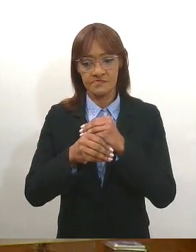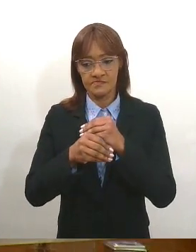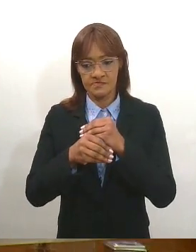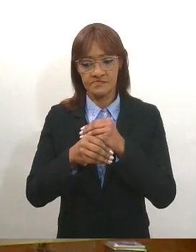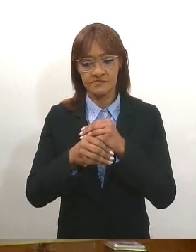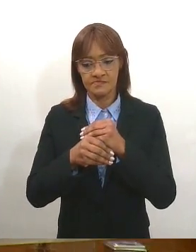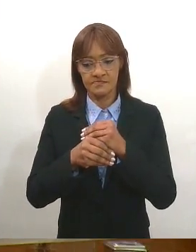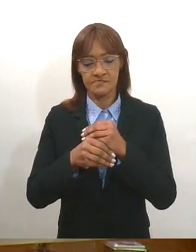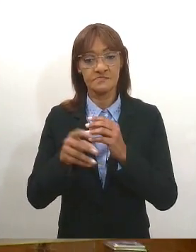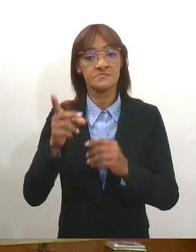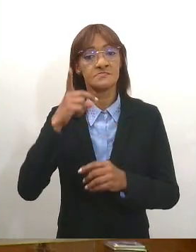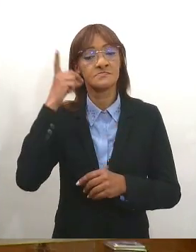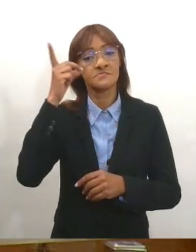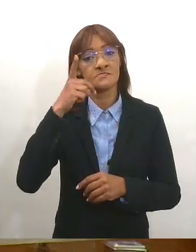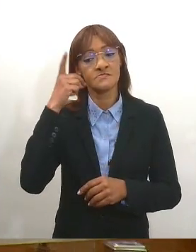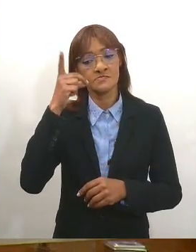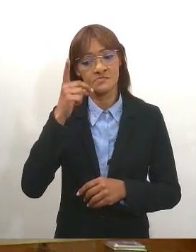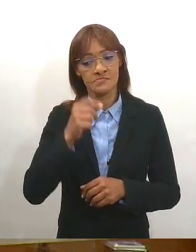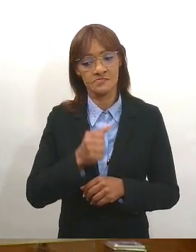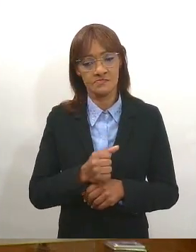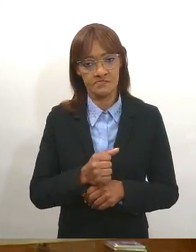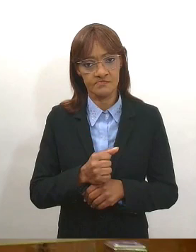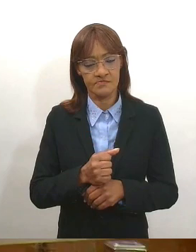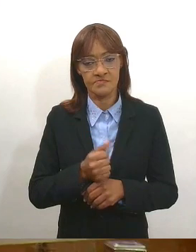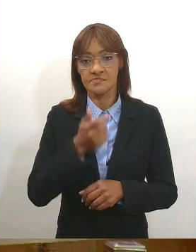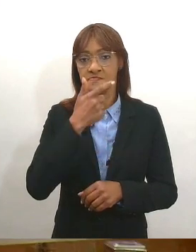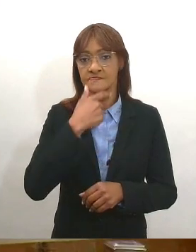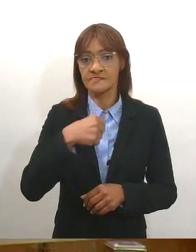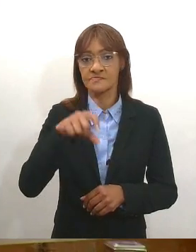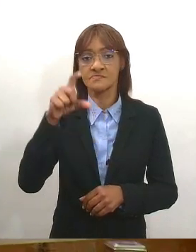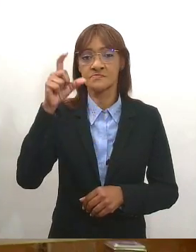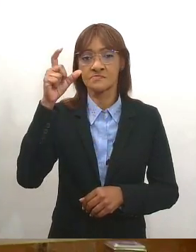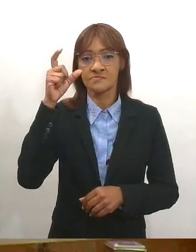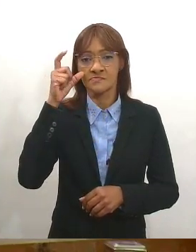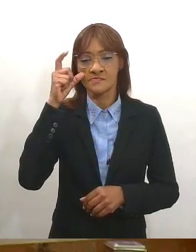deputado Geórgio Passos, de que